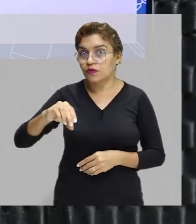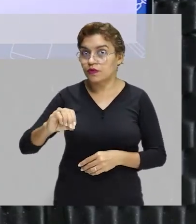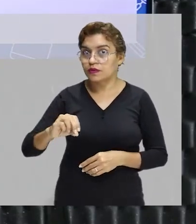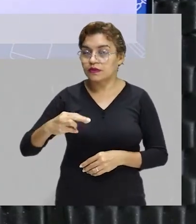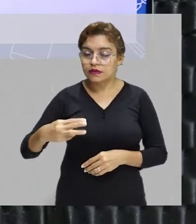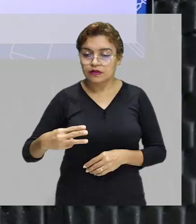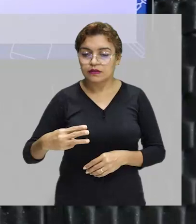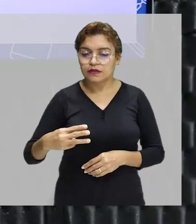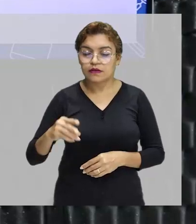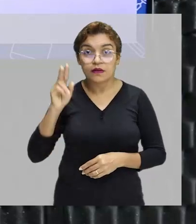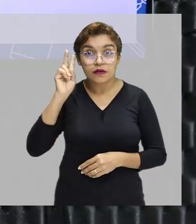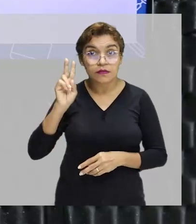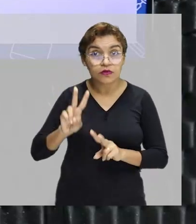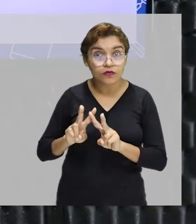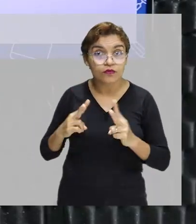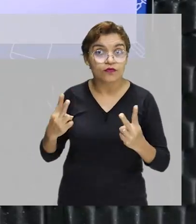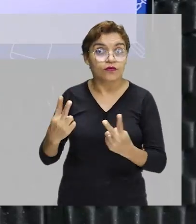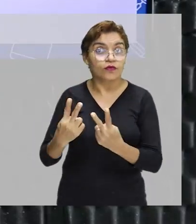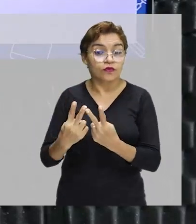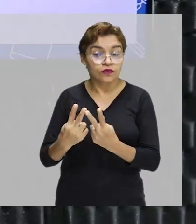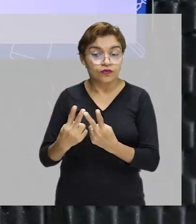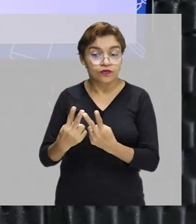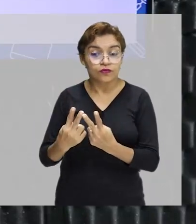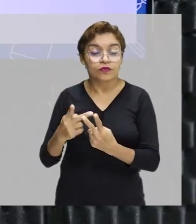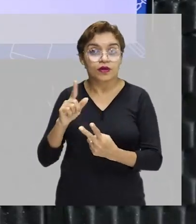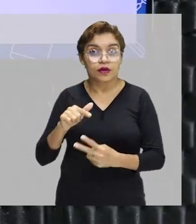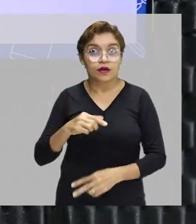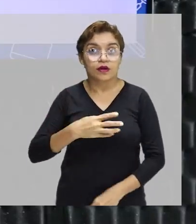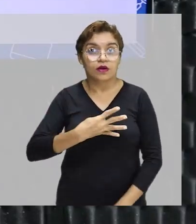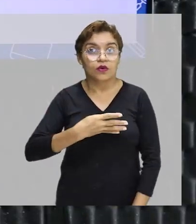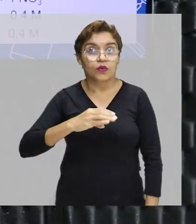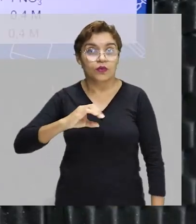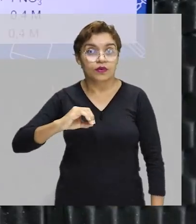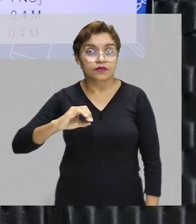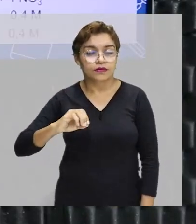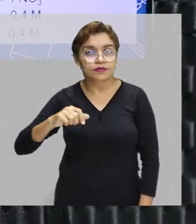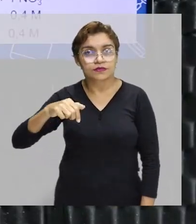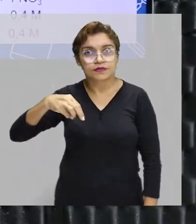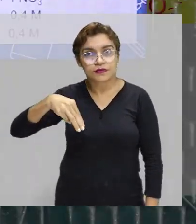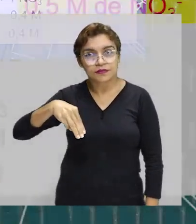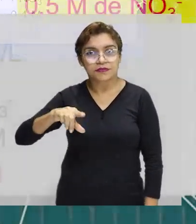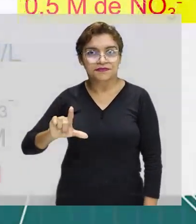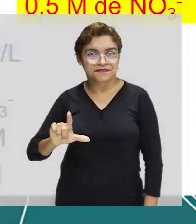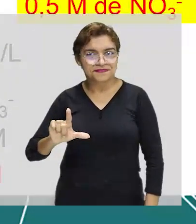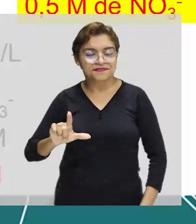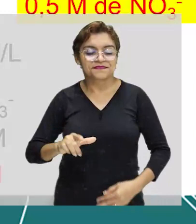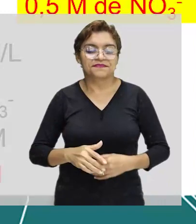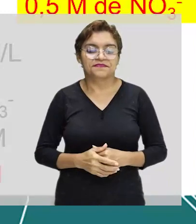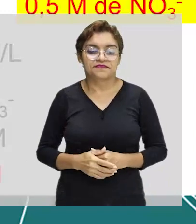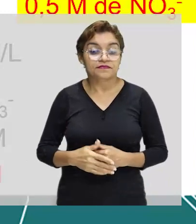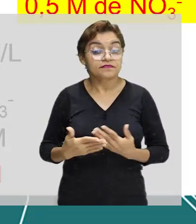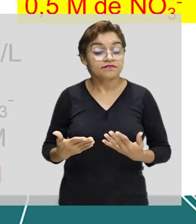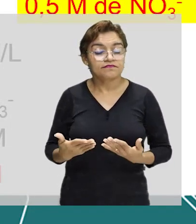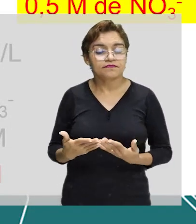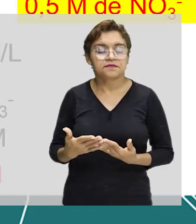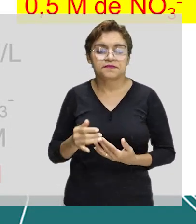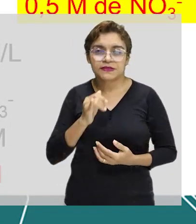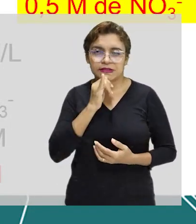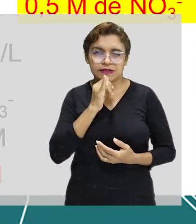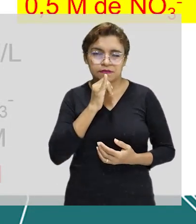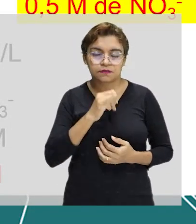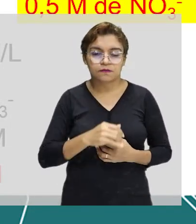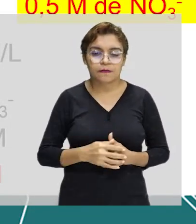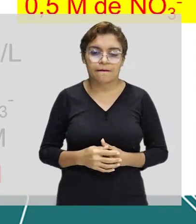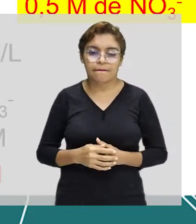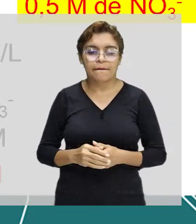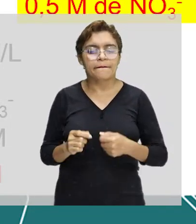volume final da solução é um volume de 400 ml. Então, turminha, olha só.